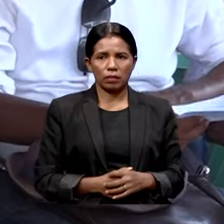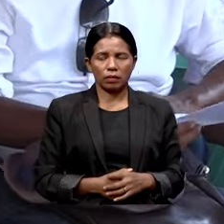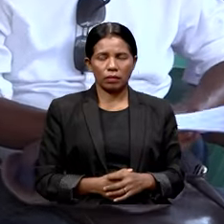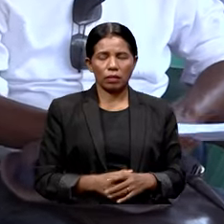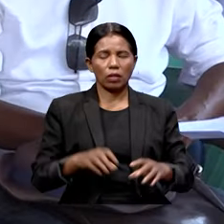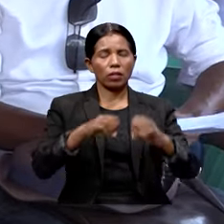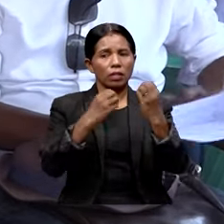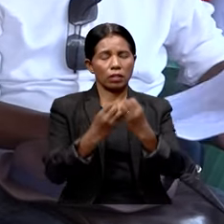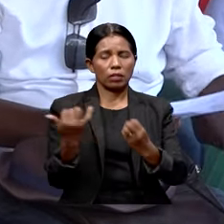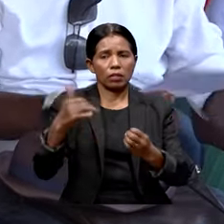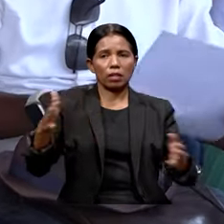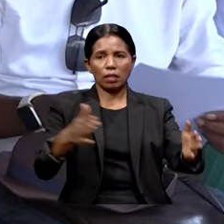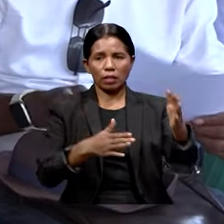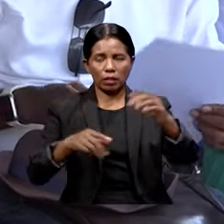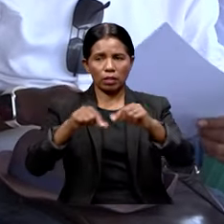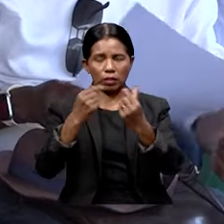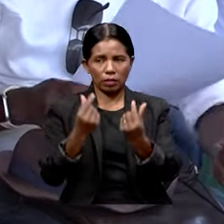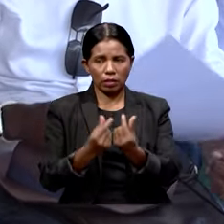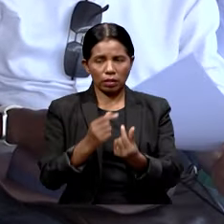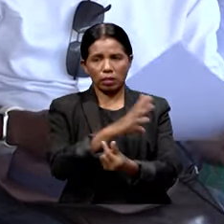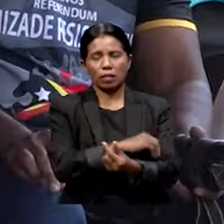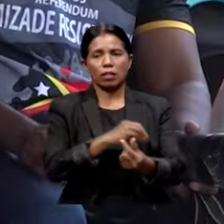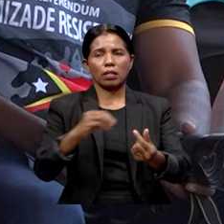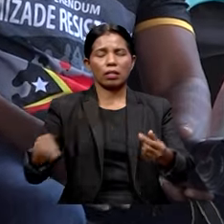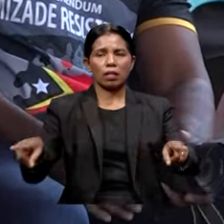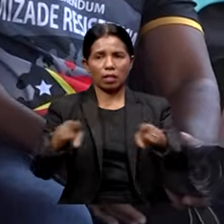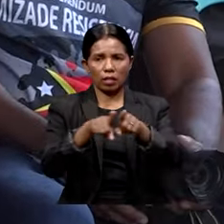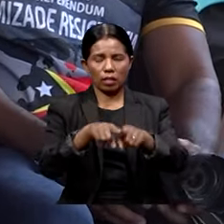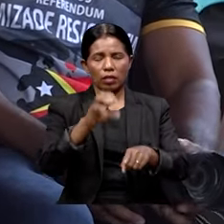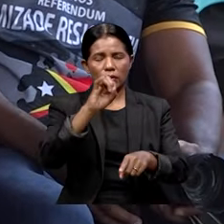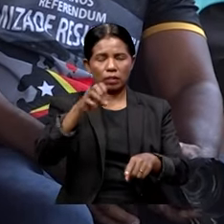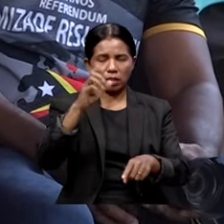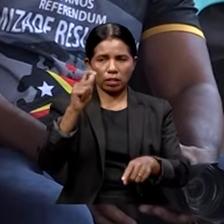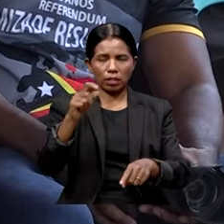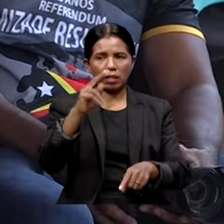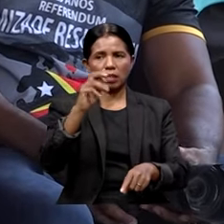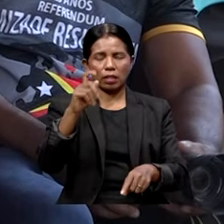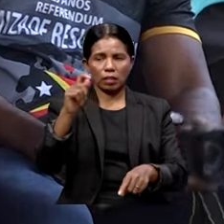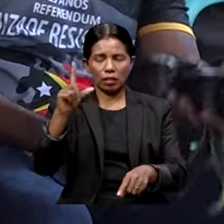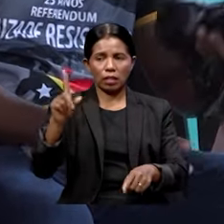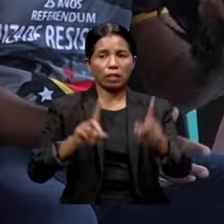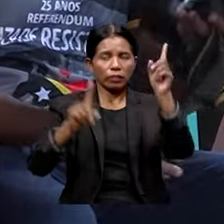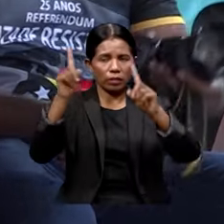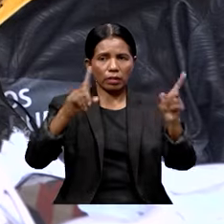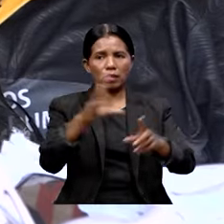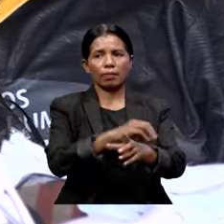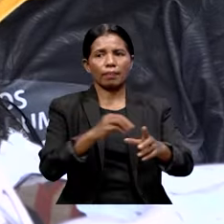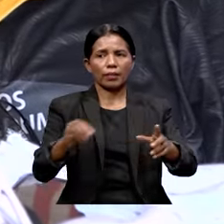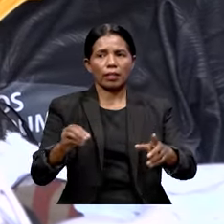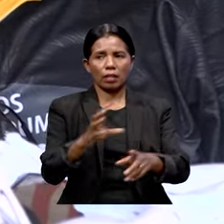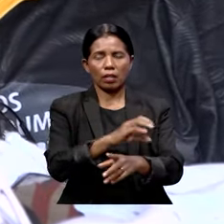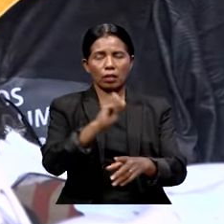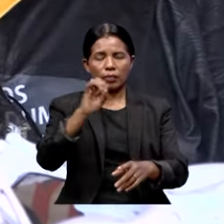Organização Cira Nebehali Buran e Grupo Amizade Resistência Hanesan, OZETIL, RENETIL, FITUN, Sagrada Família,